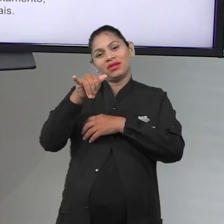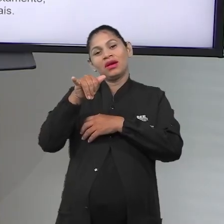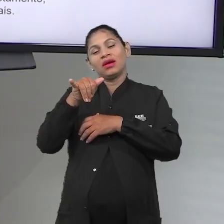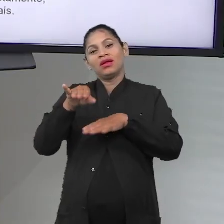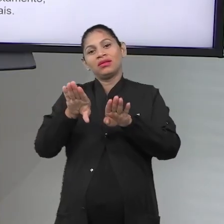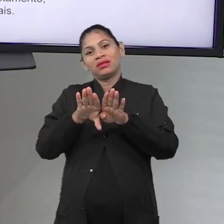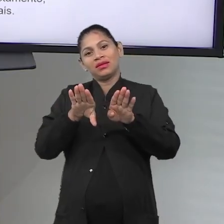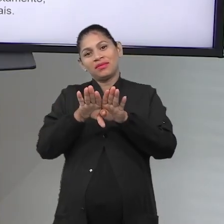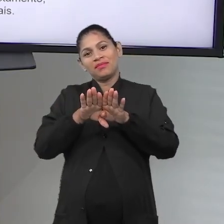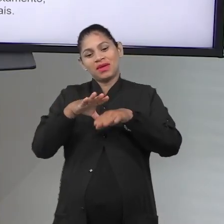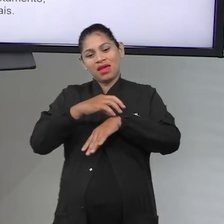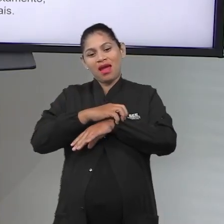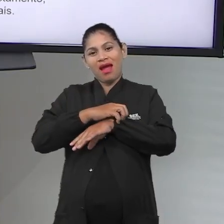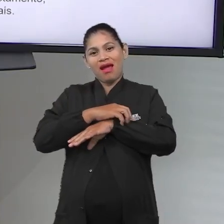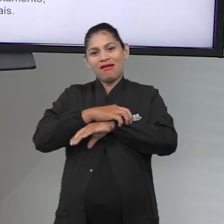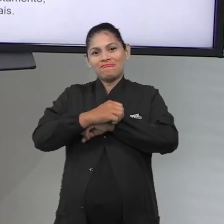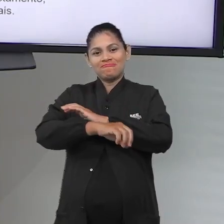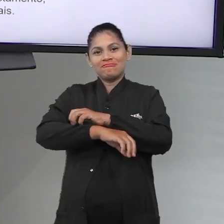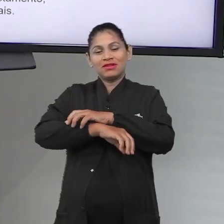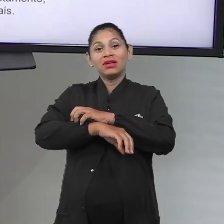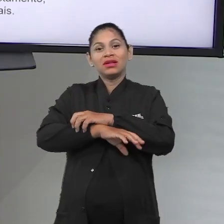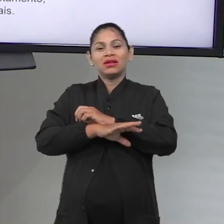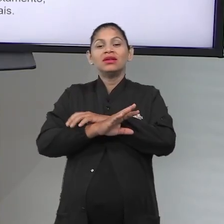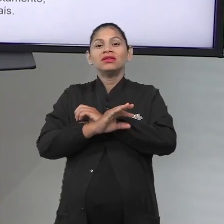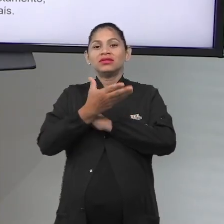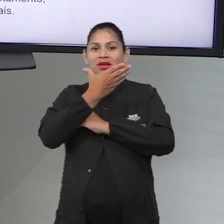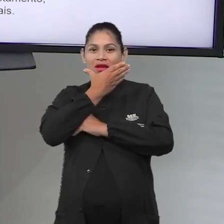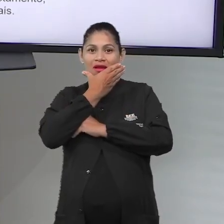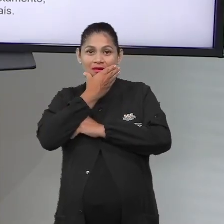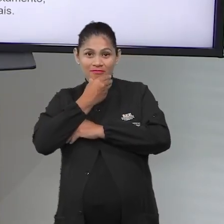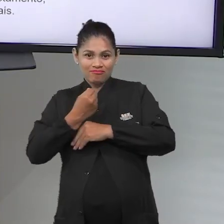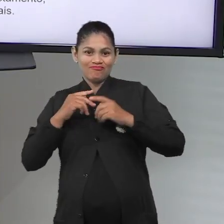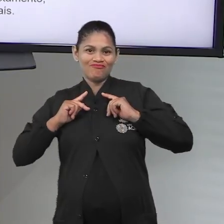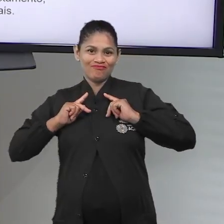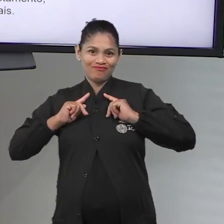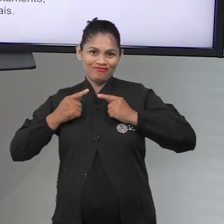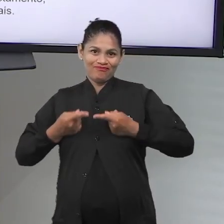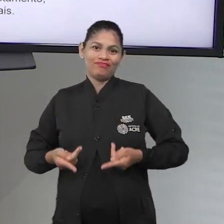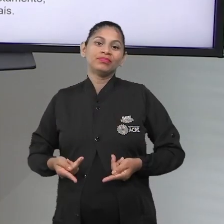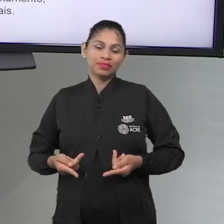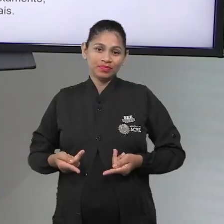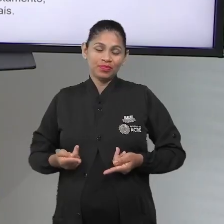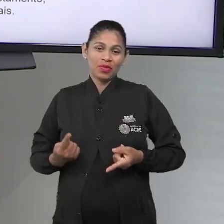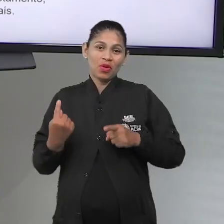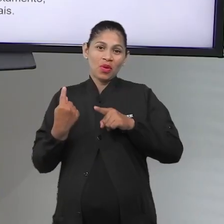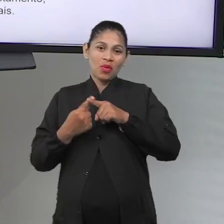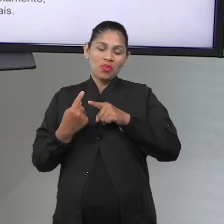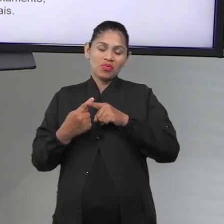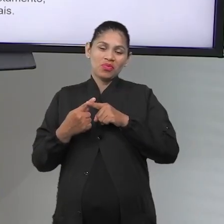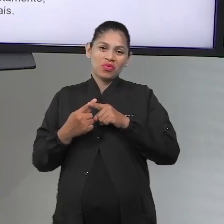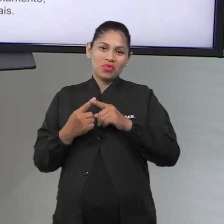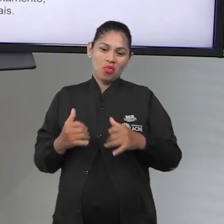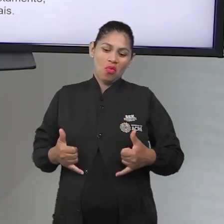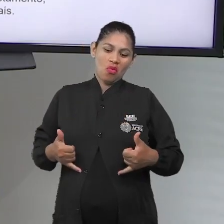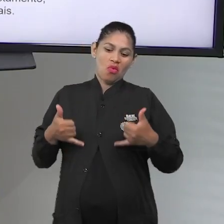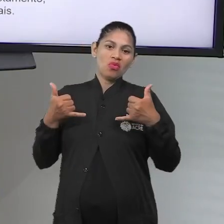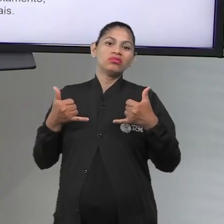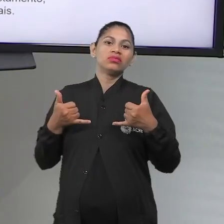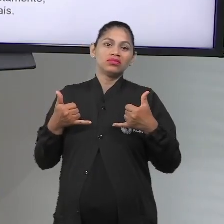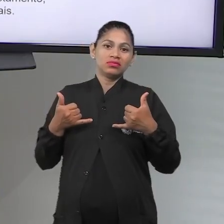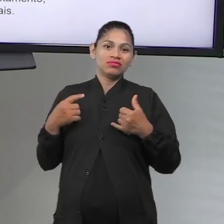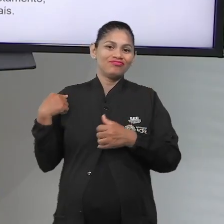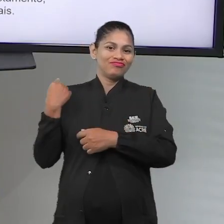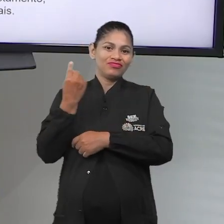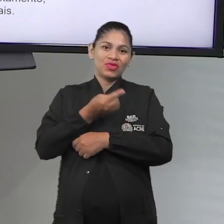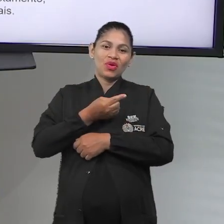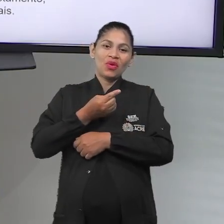Ou seja, em nome da nossa vaidade, a gente acaba sacrificando outras formas de vida.